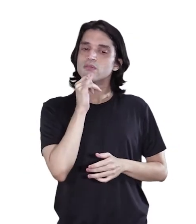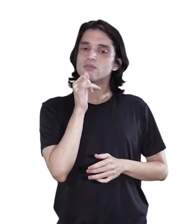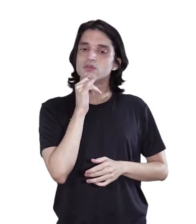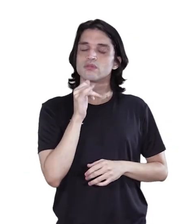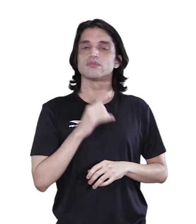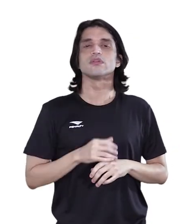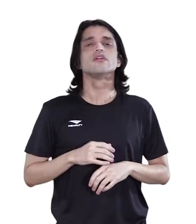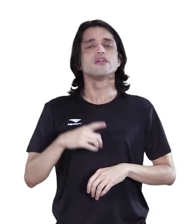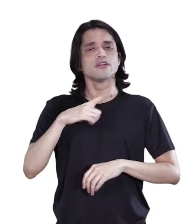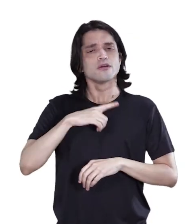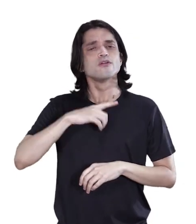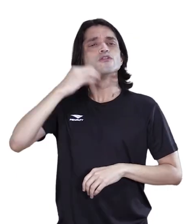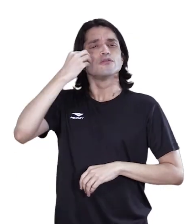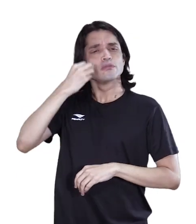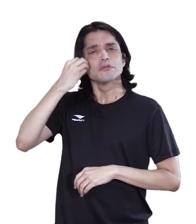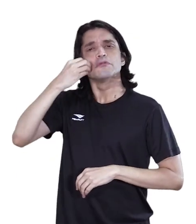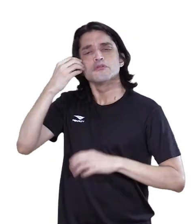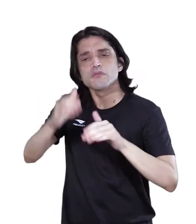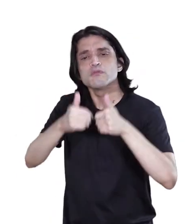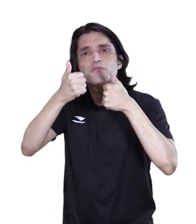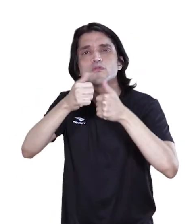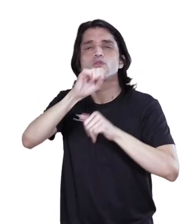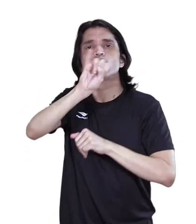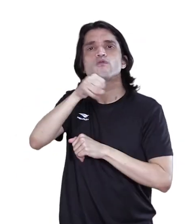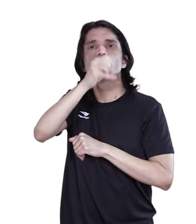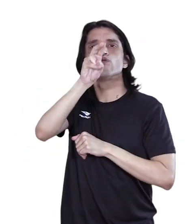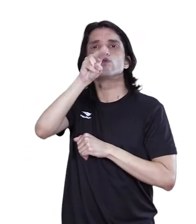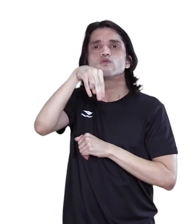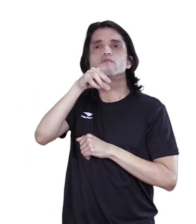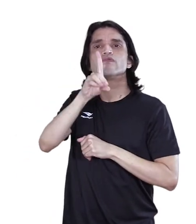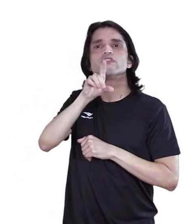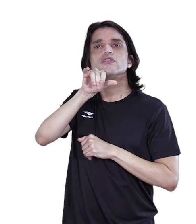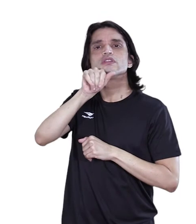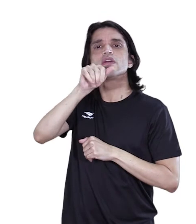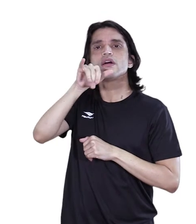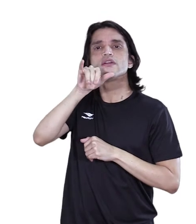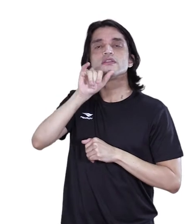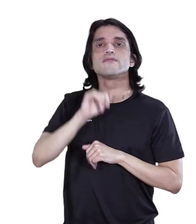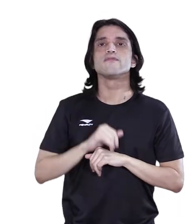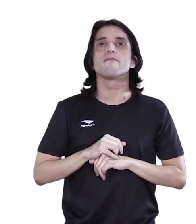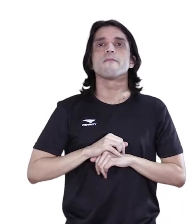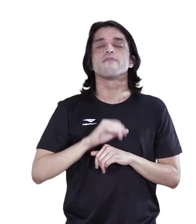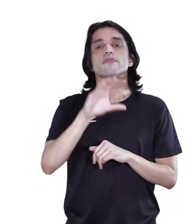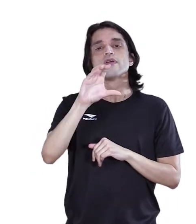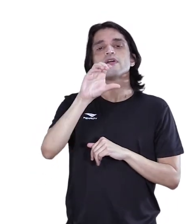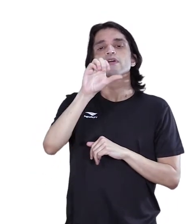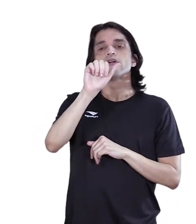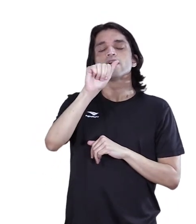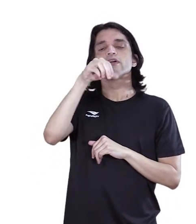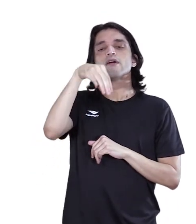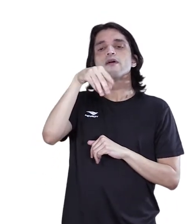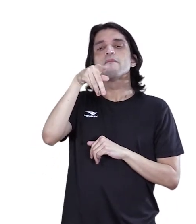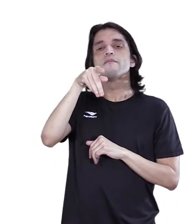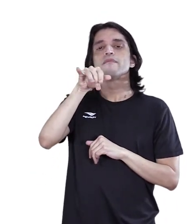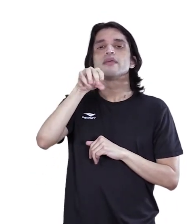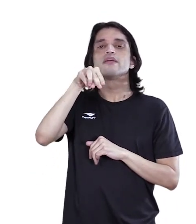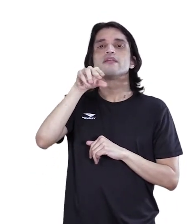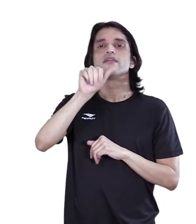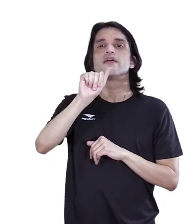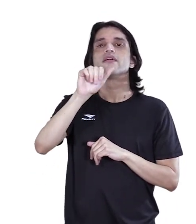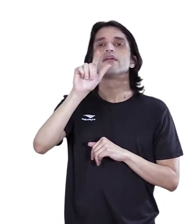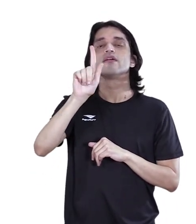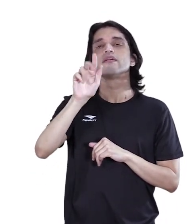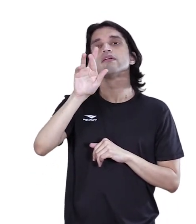positivas. Jundiaí, Campinas, São Caetano do Sul, Campina Grande, etc.,